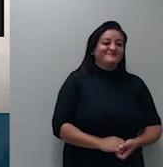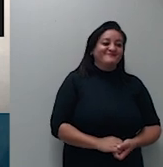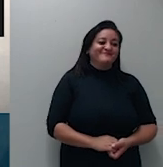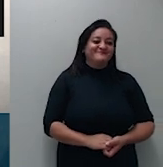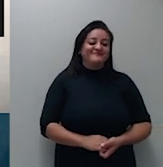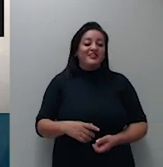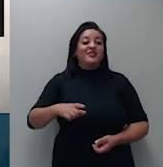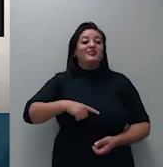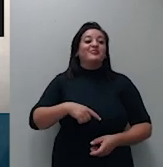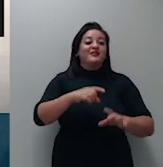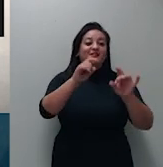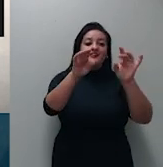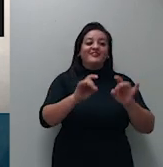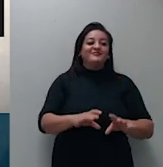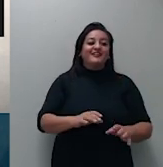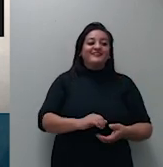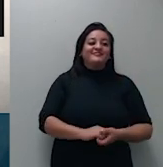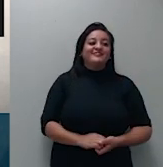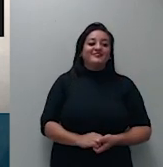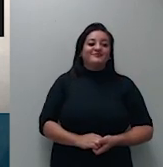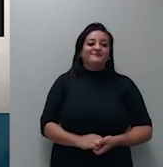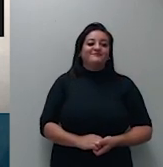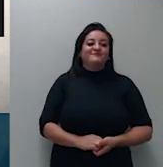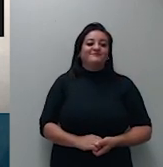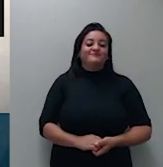há um destaque